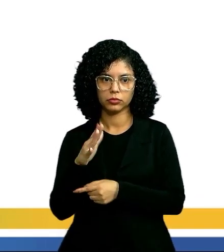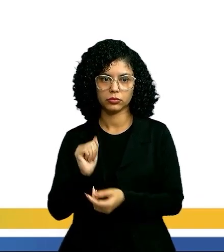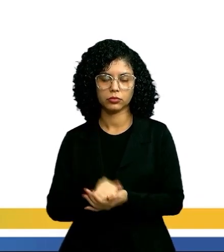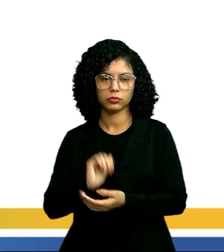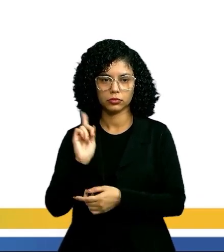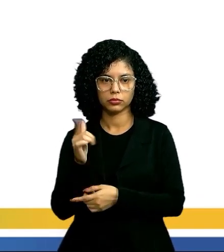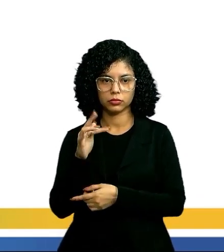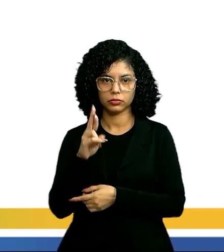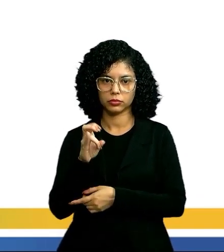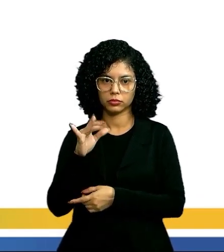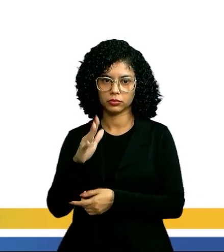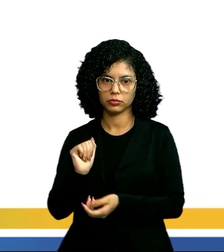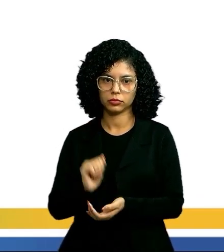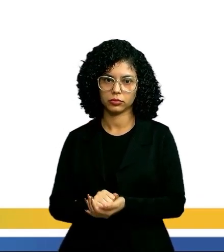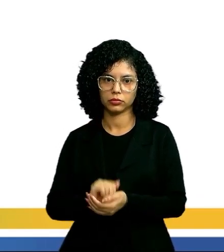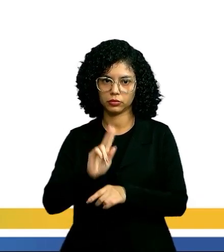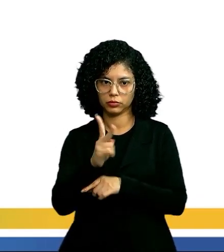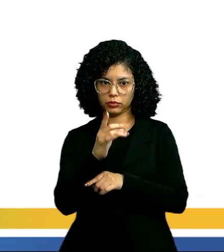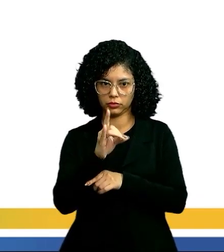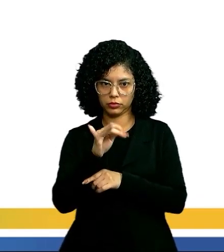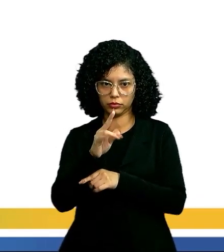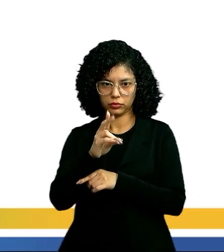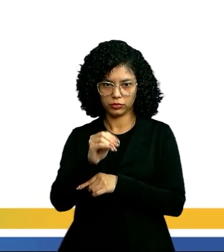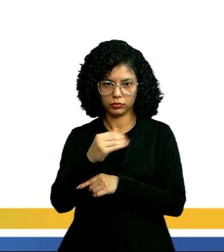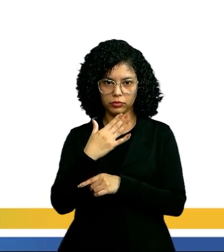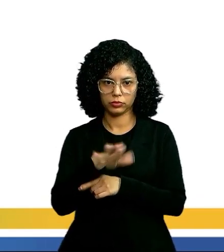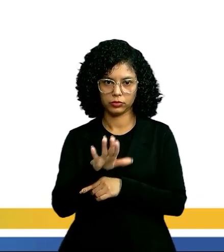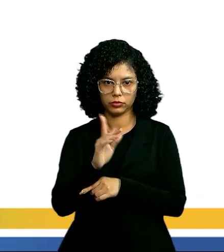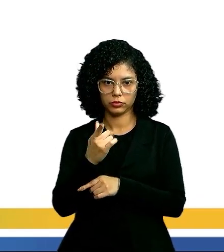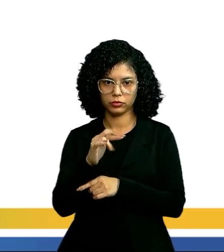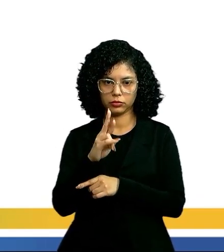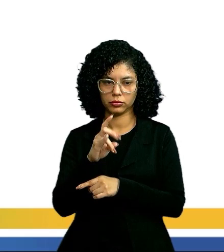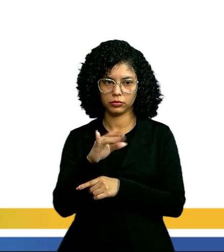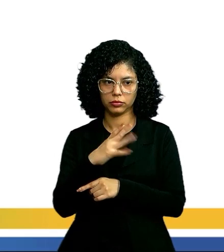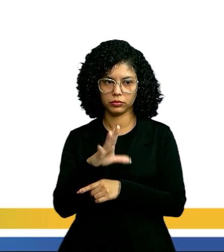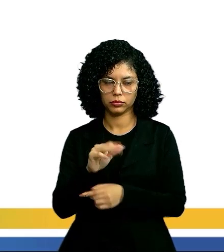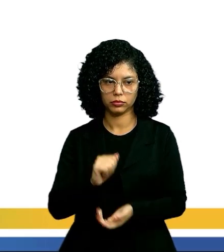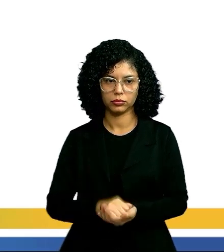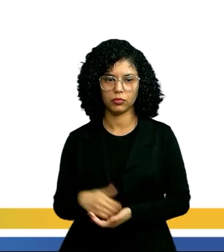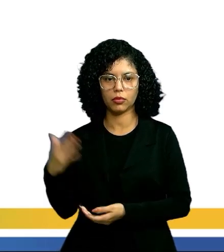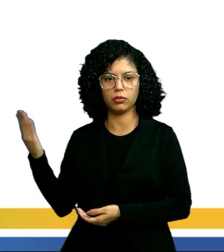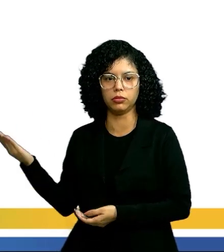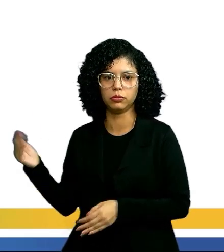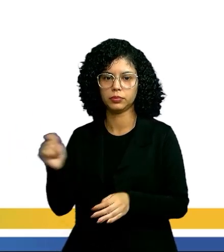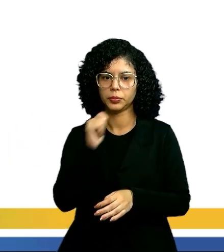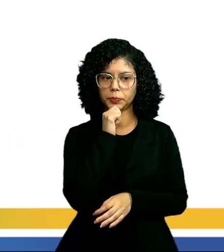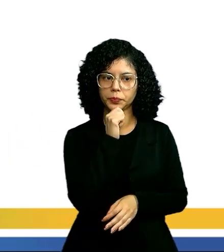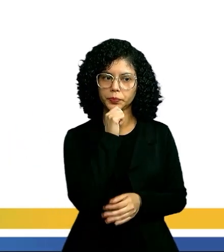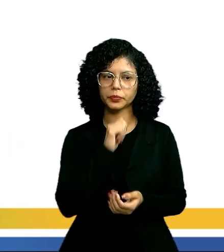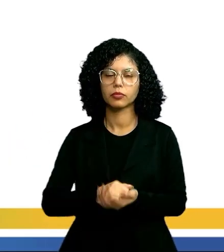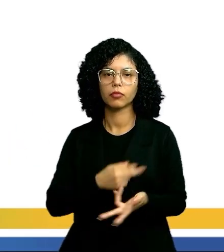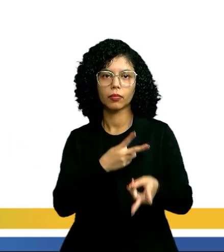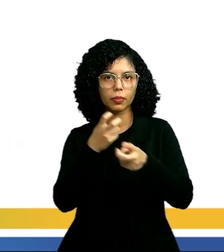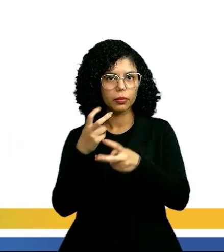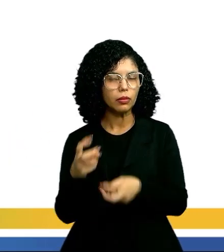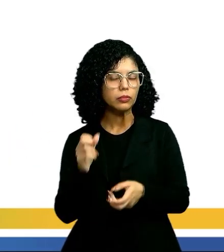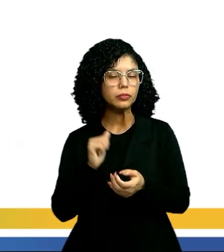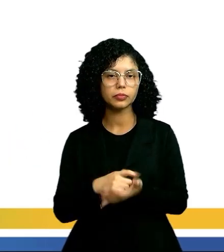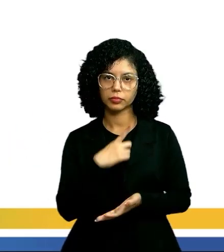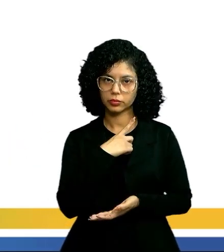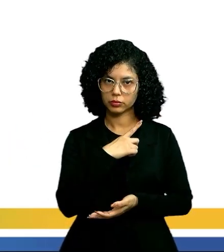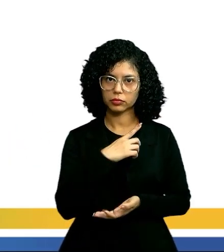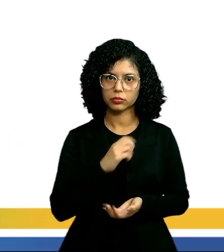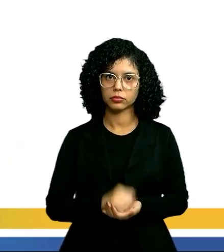hidratação, halogenação ou hidrohalogenação. Então, como vocês podem perceber, nós temos